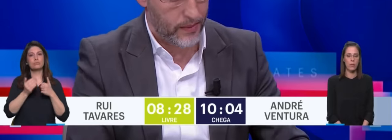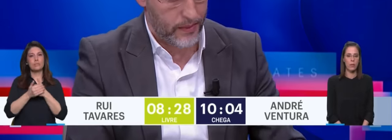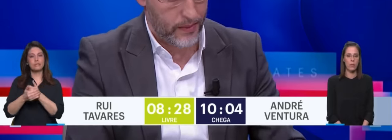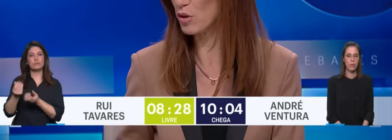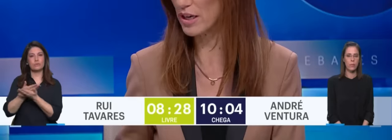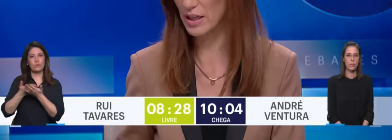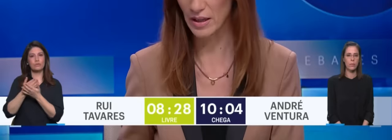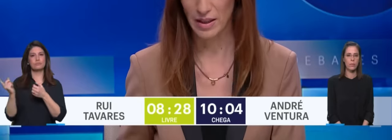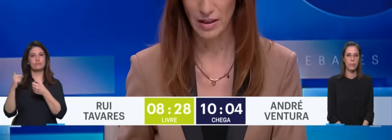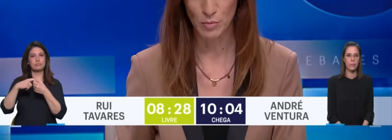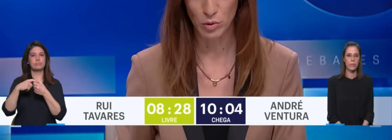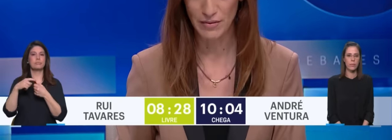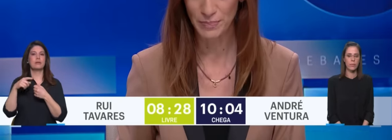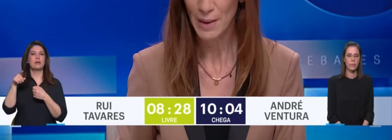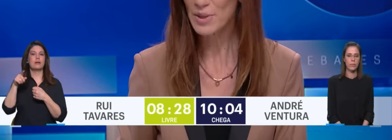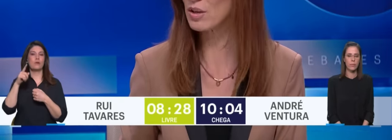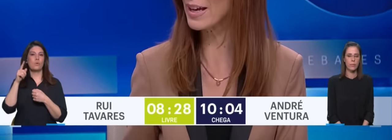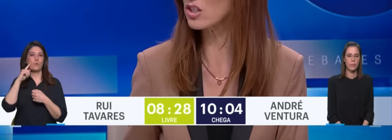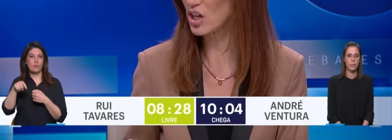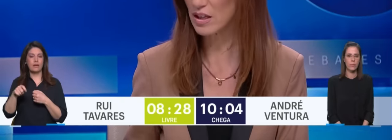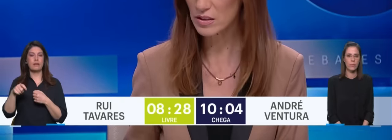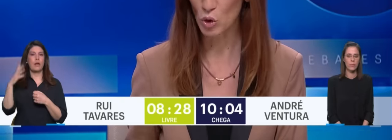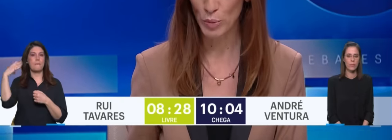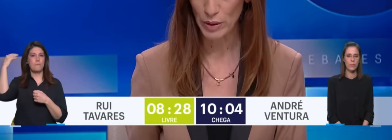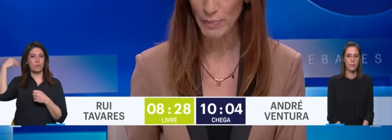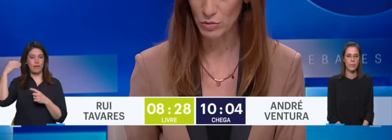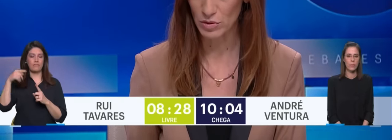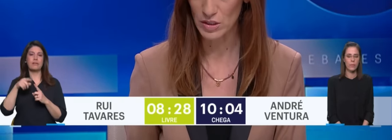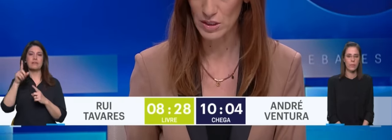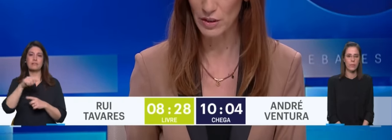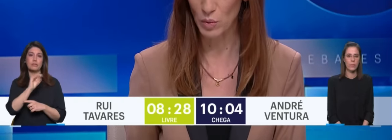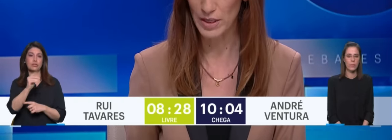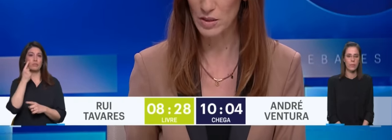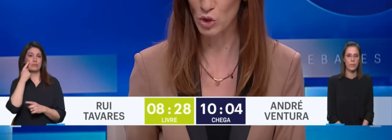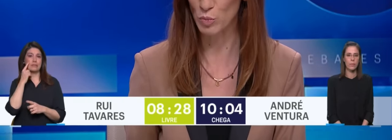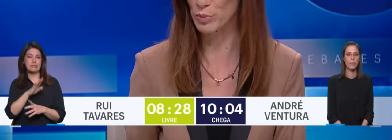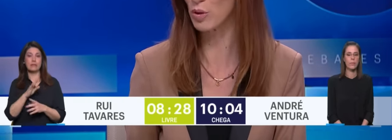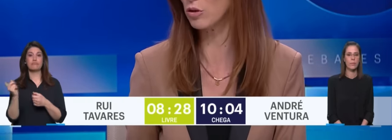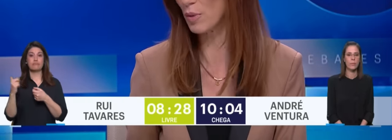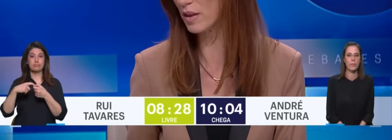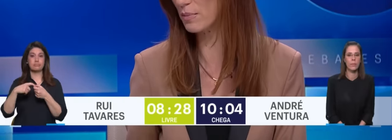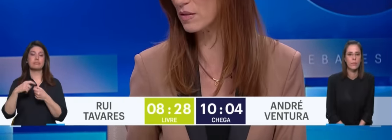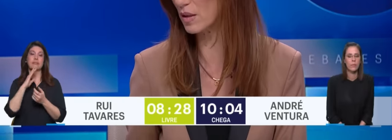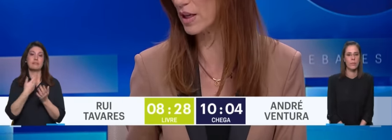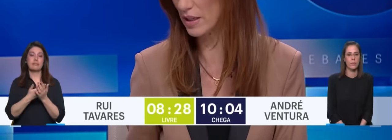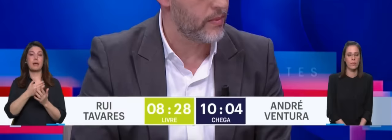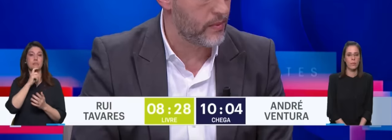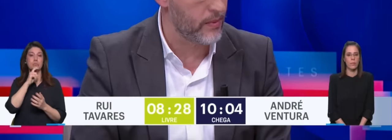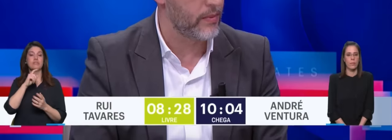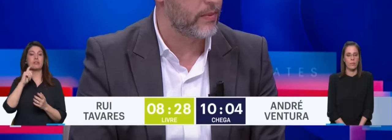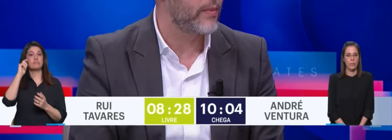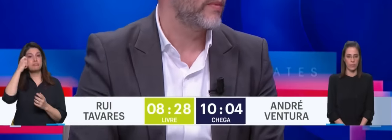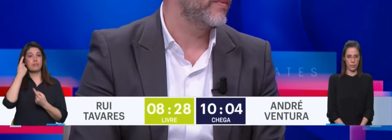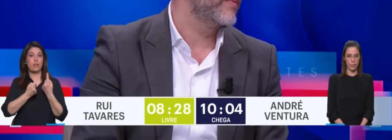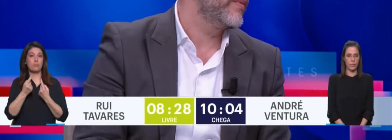Europeia quer da Ucrânia quer da da moldávia mas também já alertou para o impacto destas eventuais adesões para Portugal nomeadamente a nível